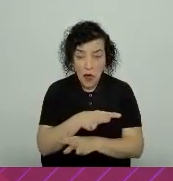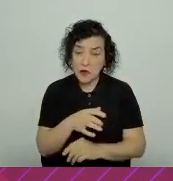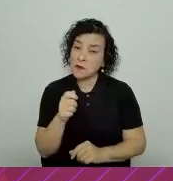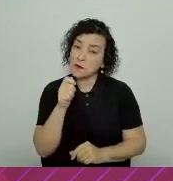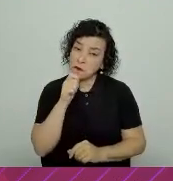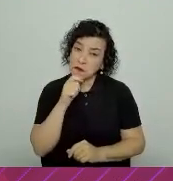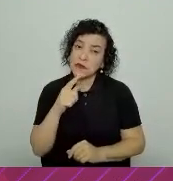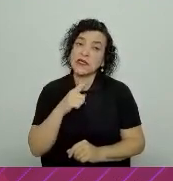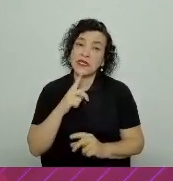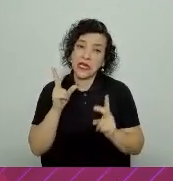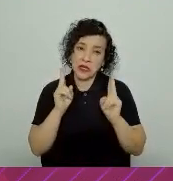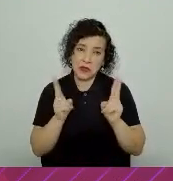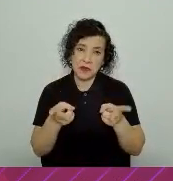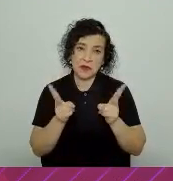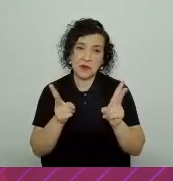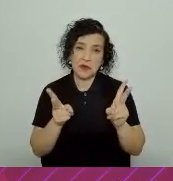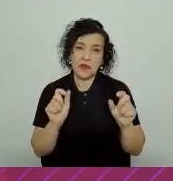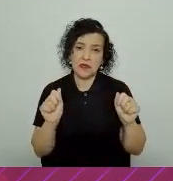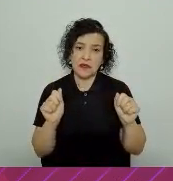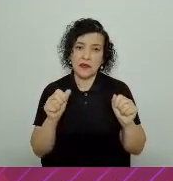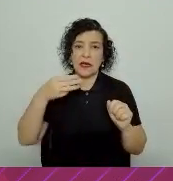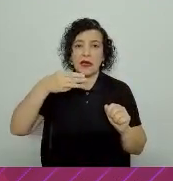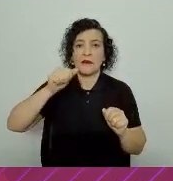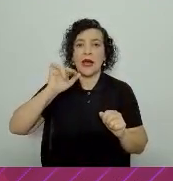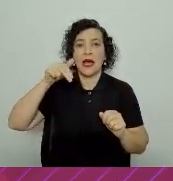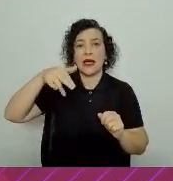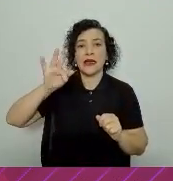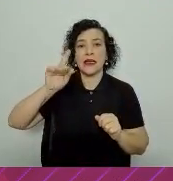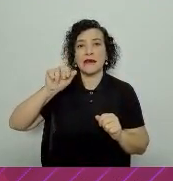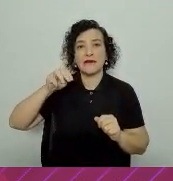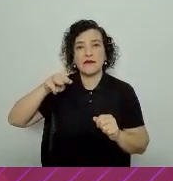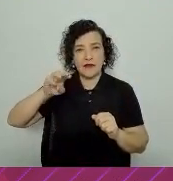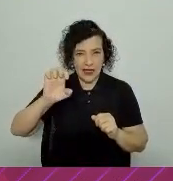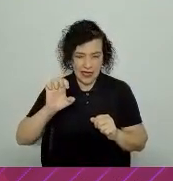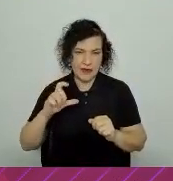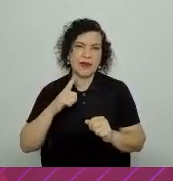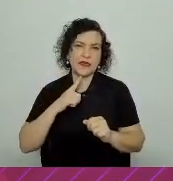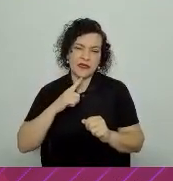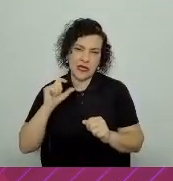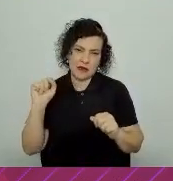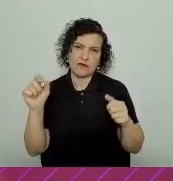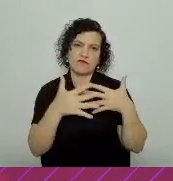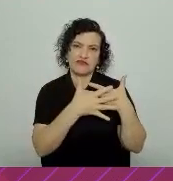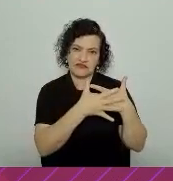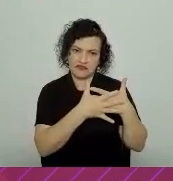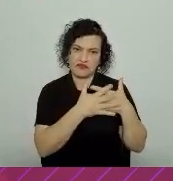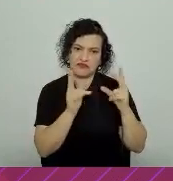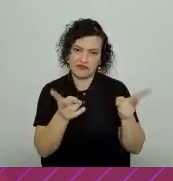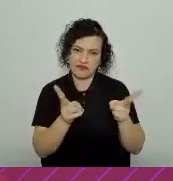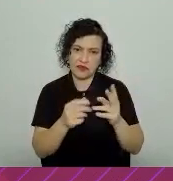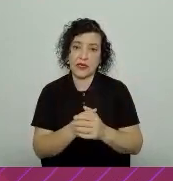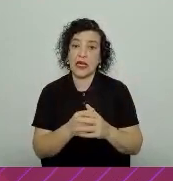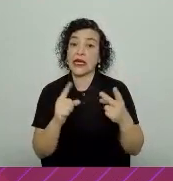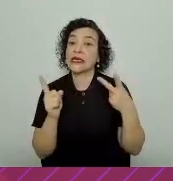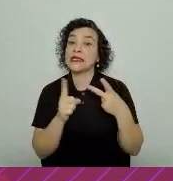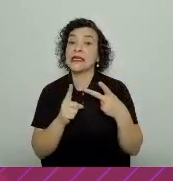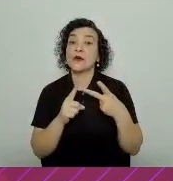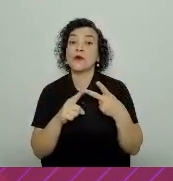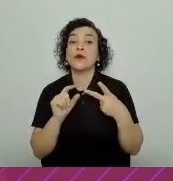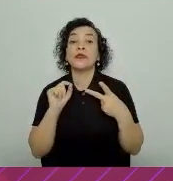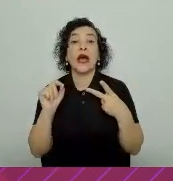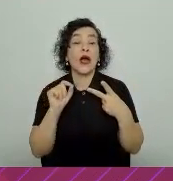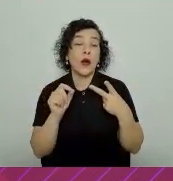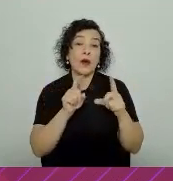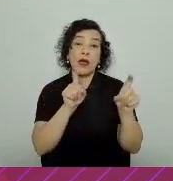uma em frame nem frame tá funcionando tem muito sofre ainda rodando em mim a segunda onda pensei em